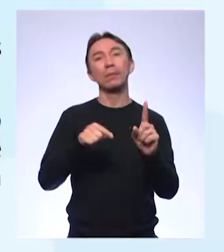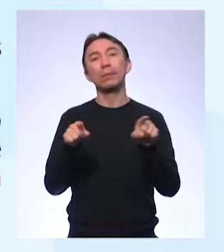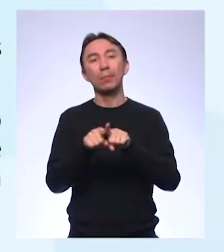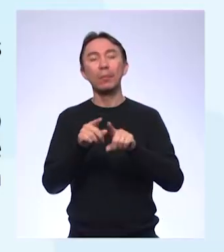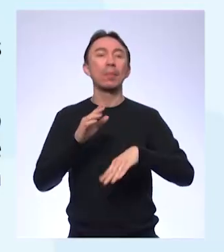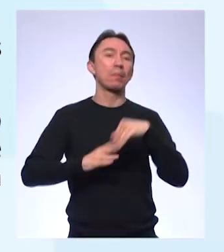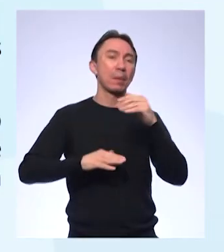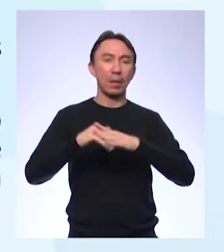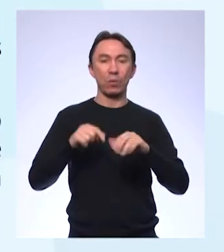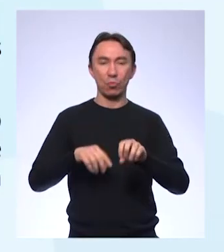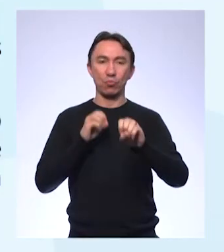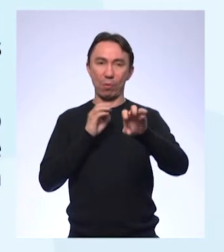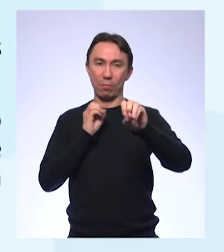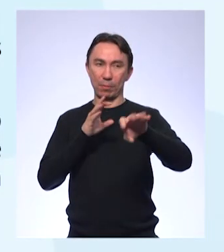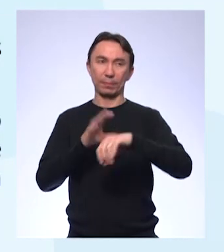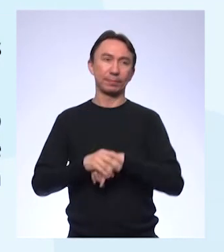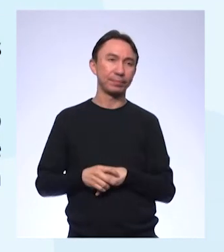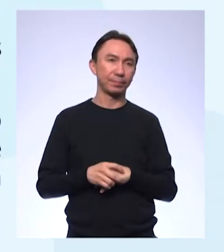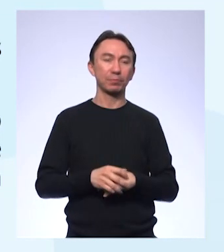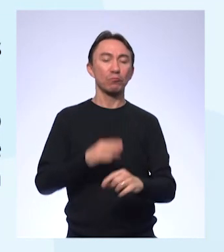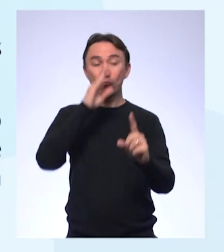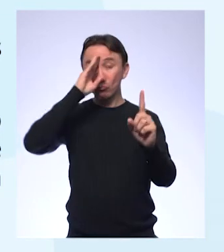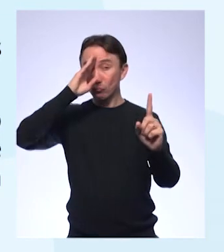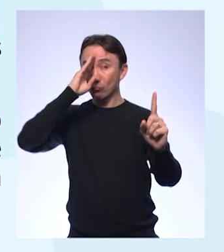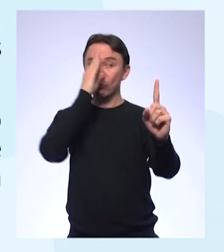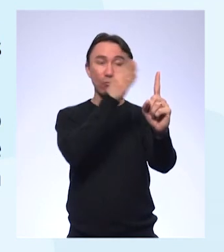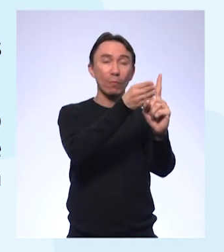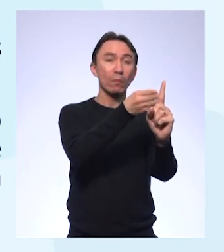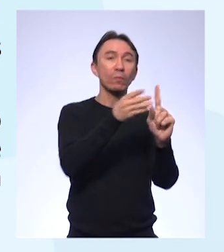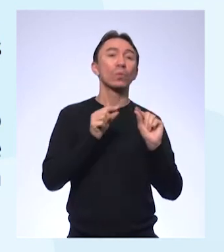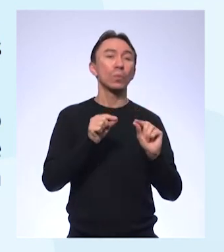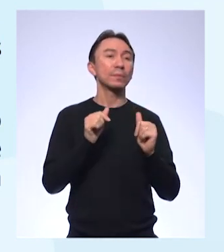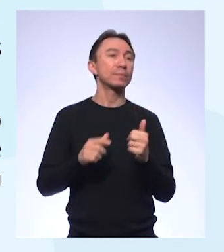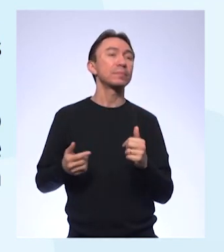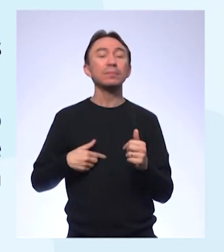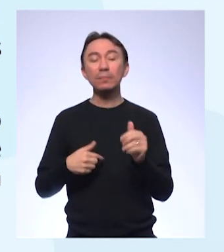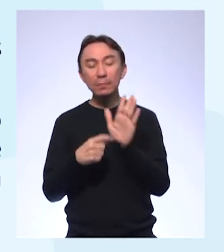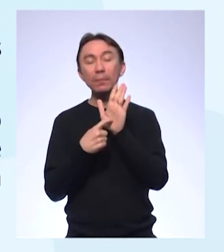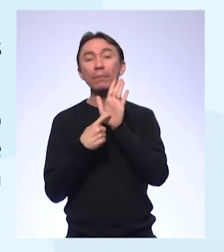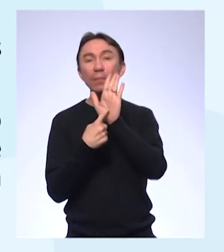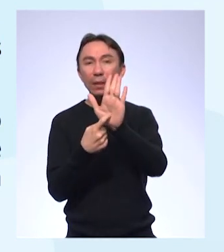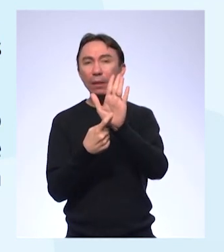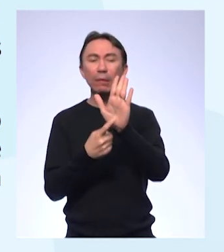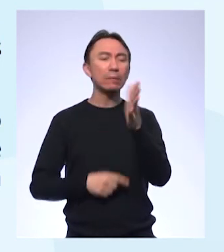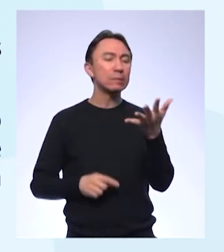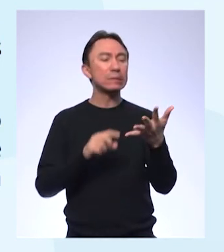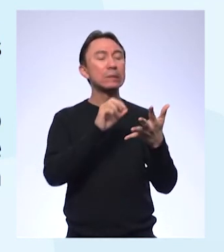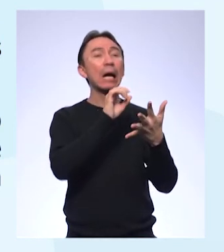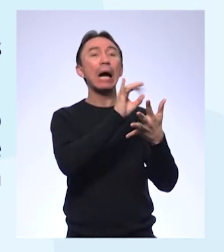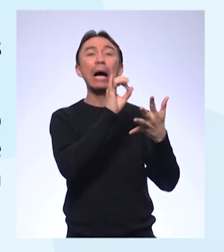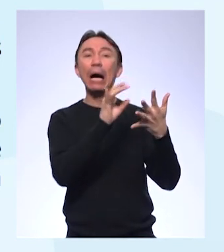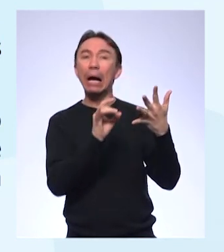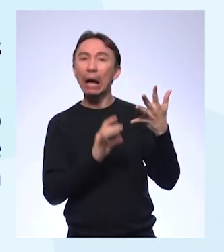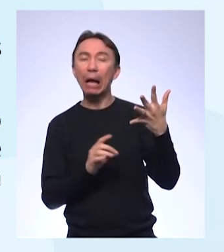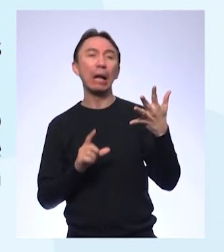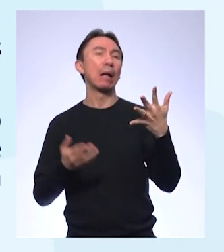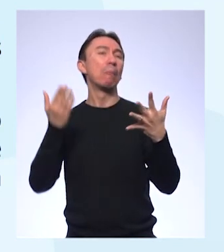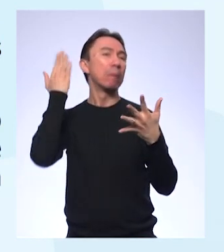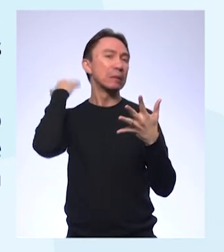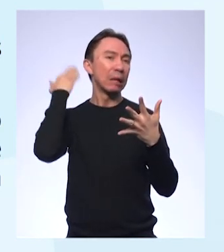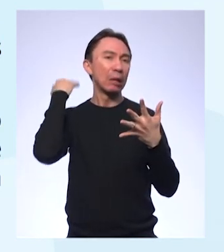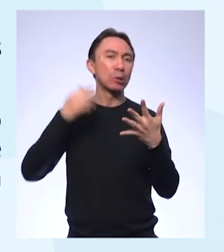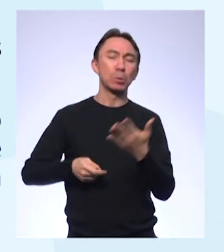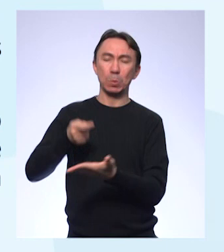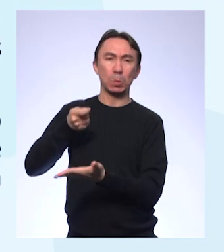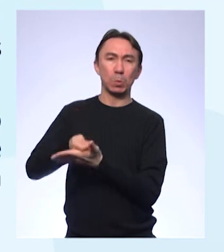aula de hoje. O nosso objetivo de hoje é apresentar as principais características das ditaduras cívico-militares